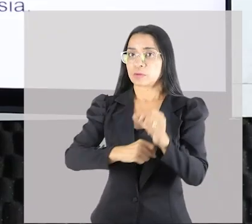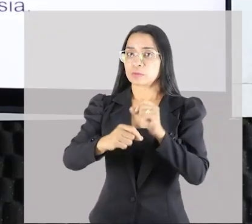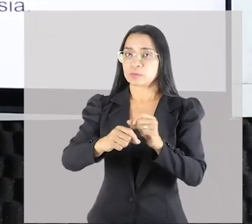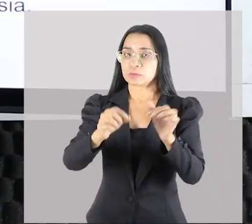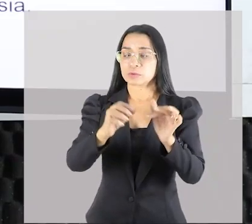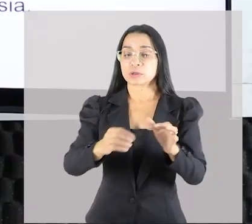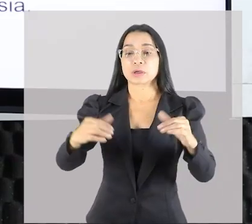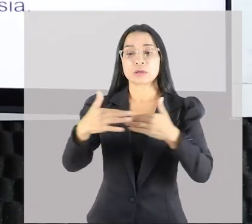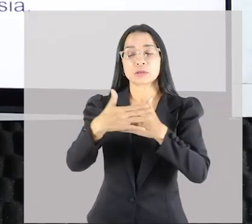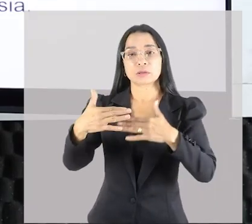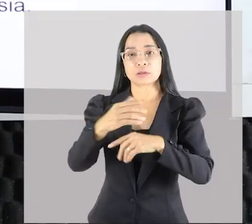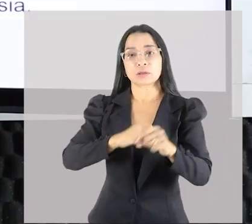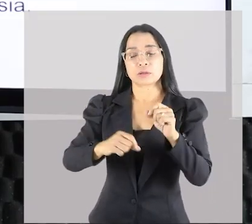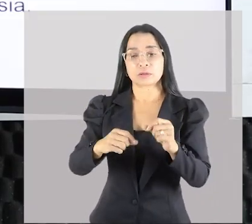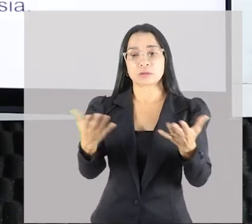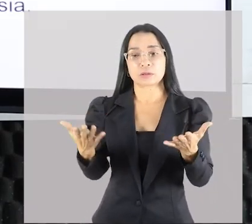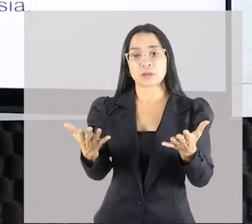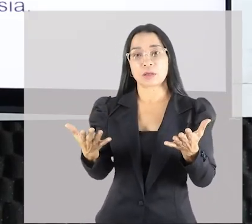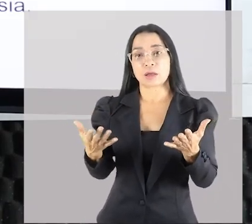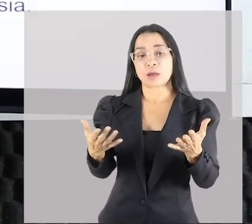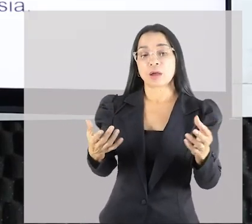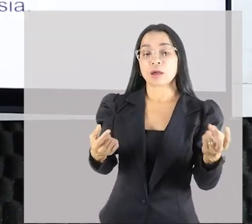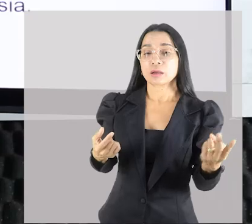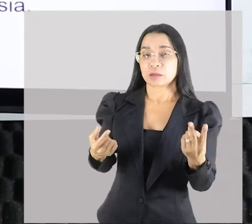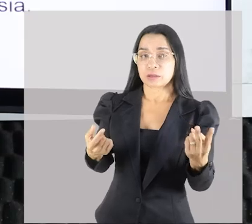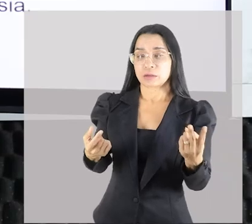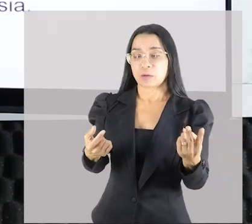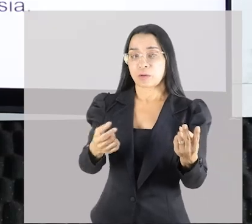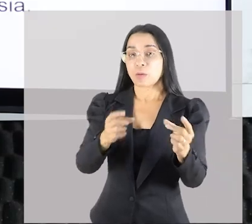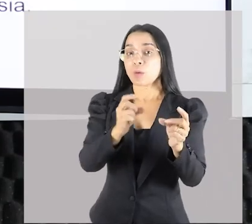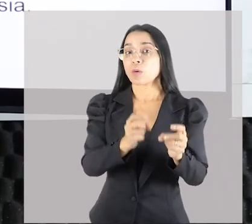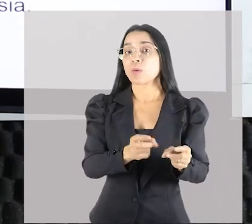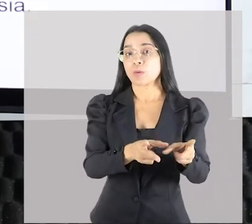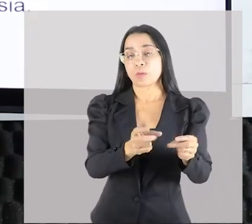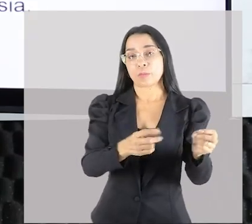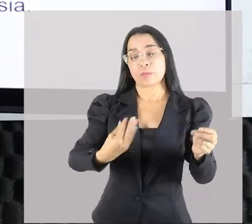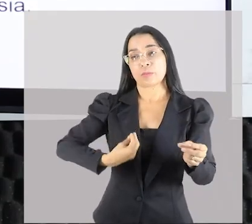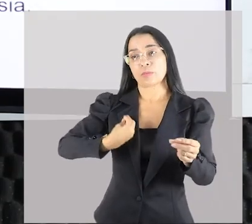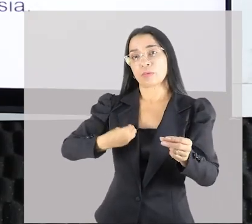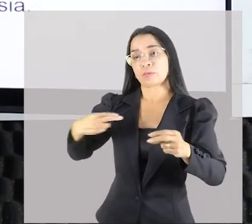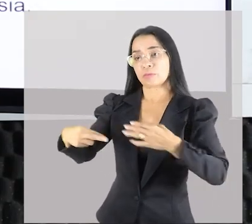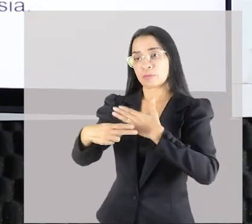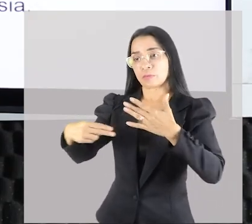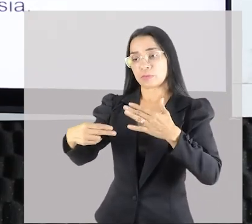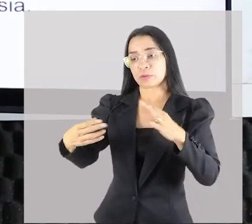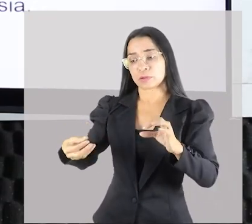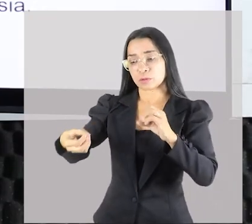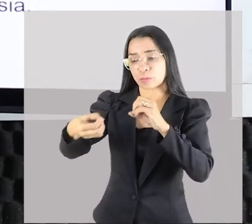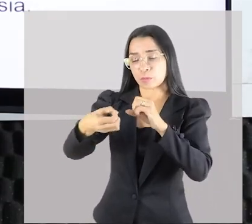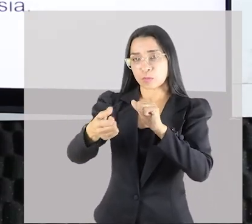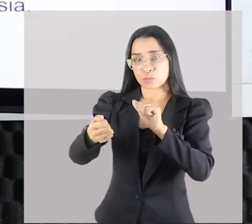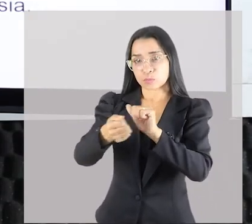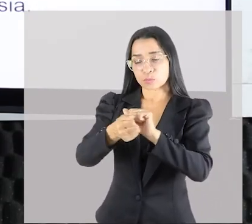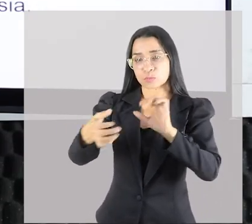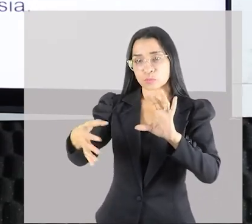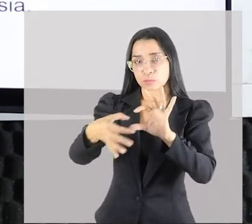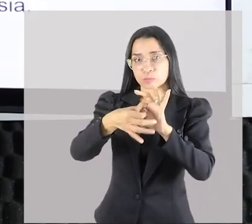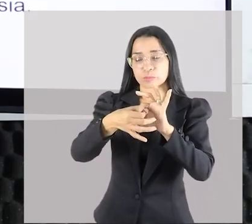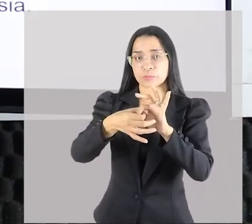uma coisa está relacionada com a outra. Comércio e vida urbana estão muito próximos nesse processo. Vamos entender um pouco nesta aula.